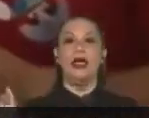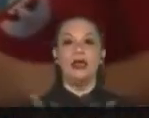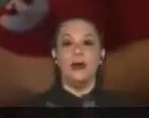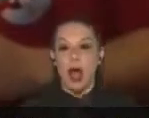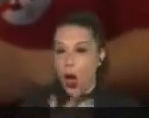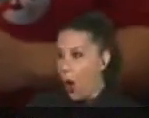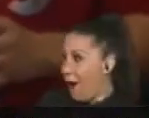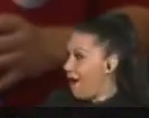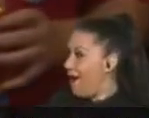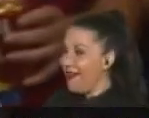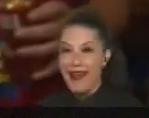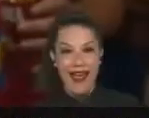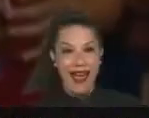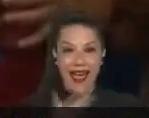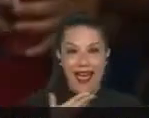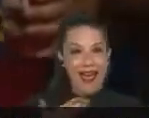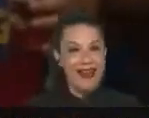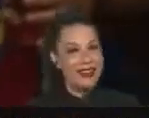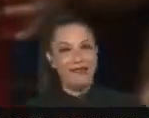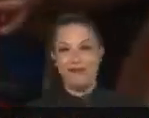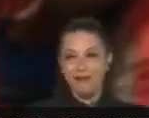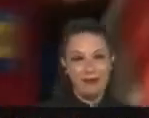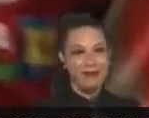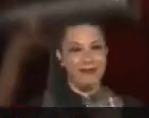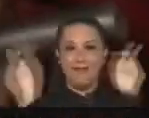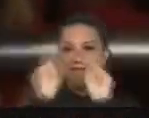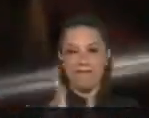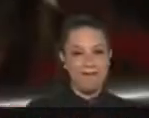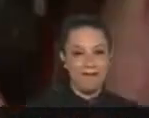olha pra isso, tá incrível aqui, o sentimento de união, de paz.